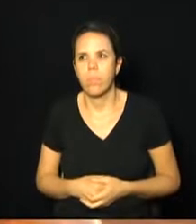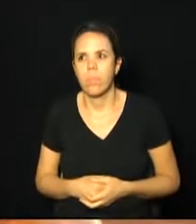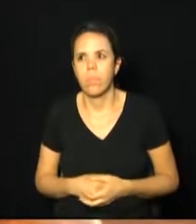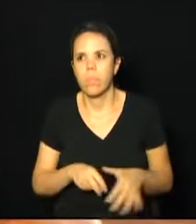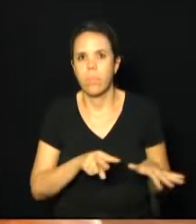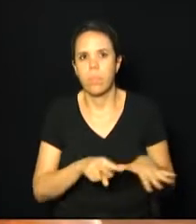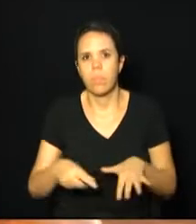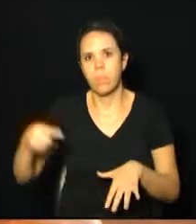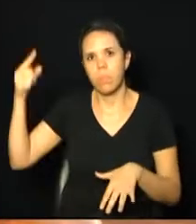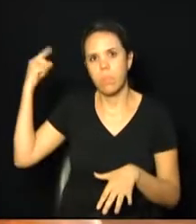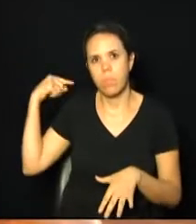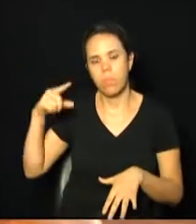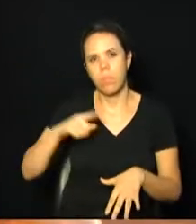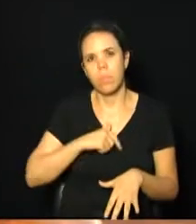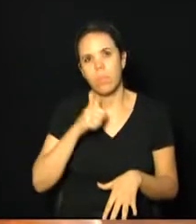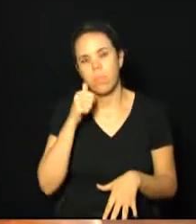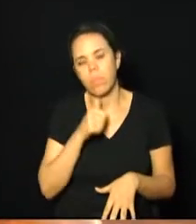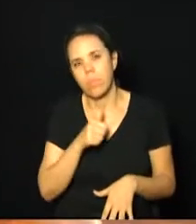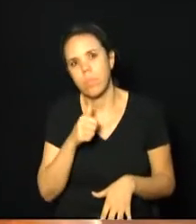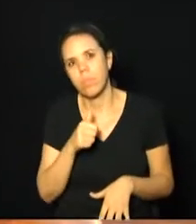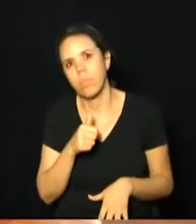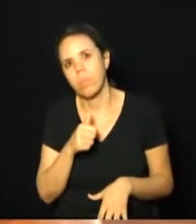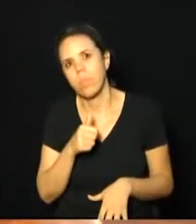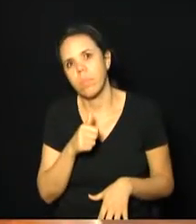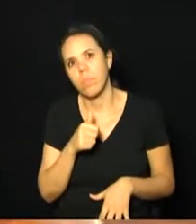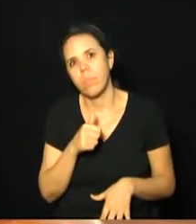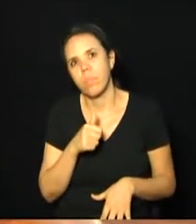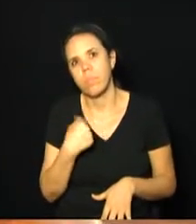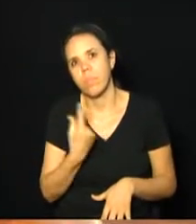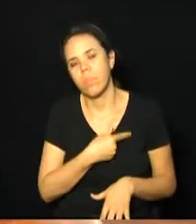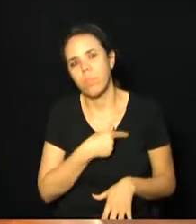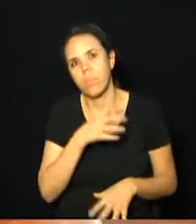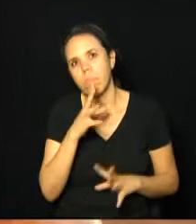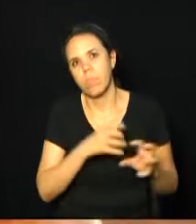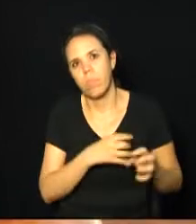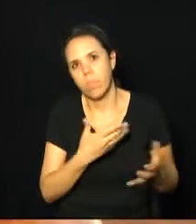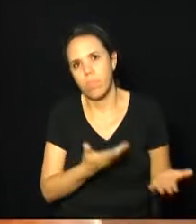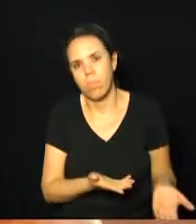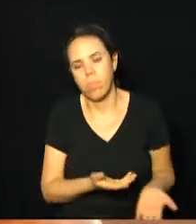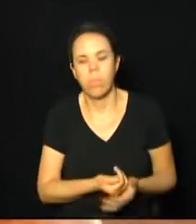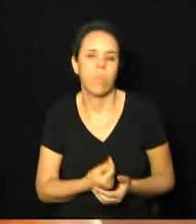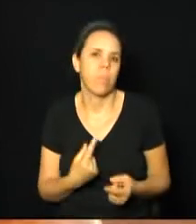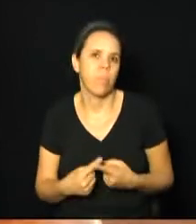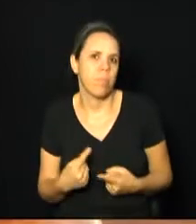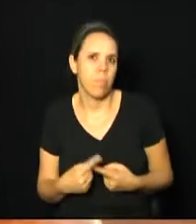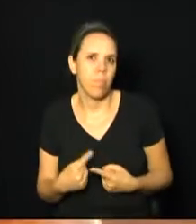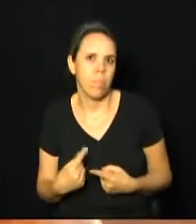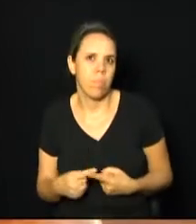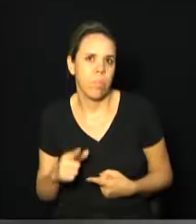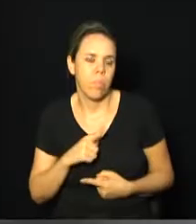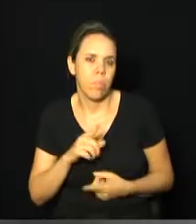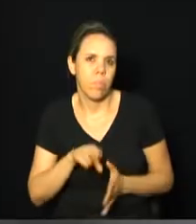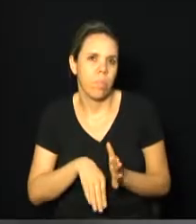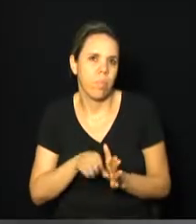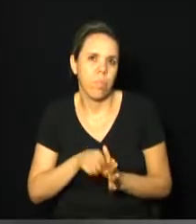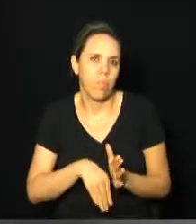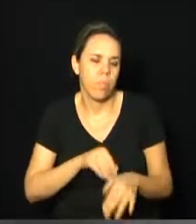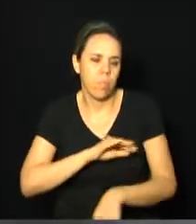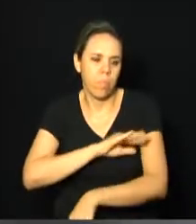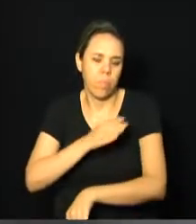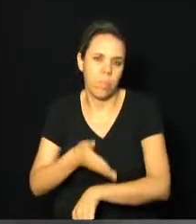Semana atrasada mesmo, teve uma senhora que ela extrapolou com a gente, porque tivemos que tirar a